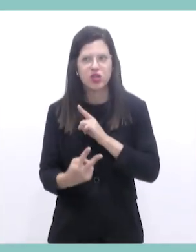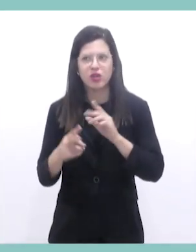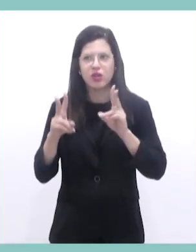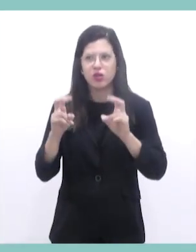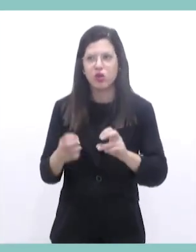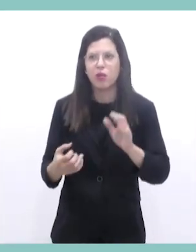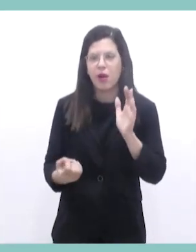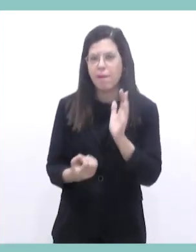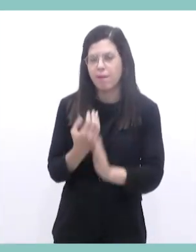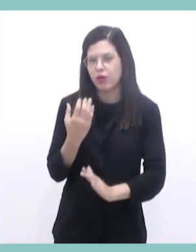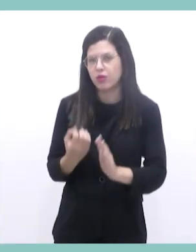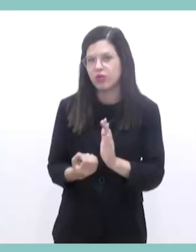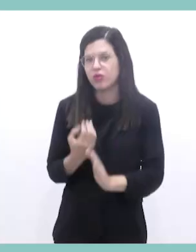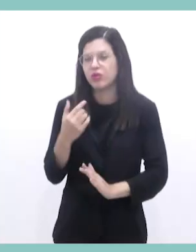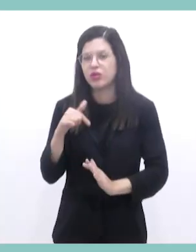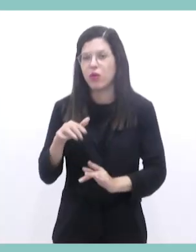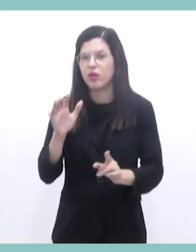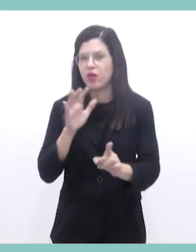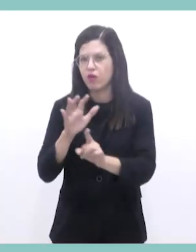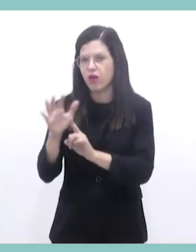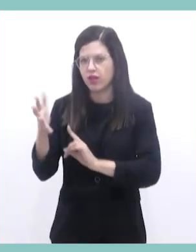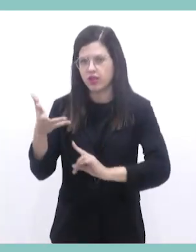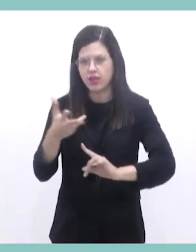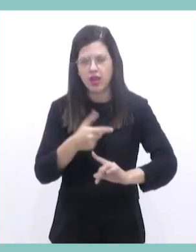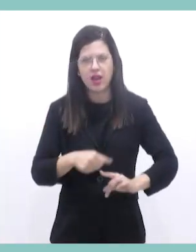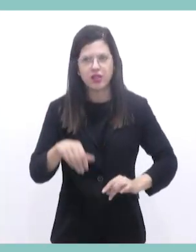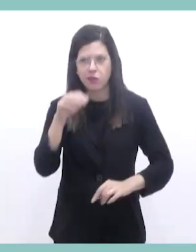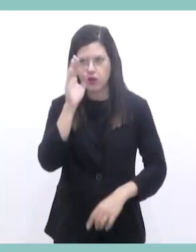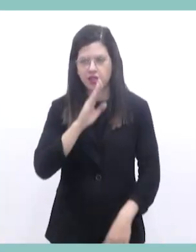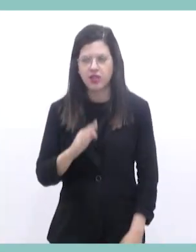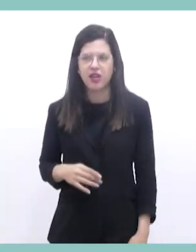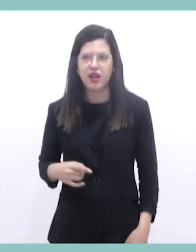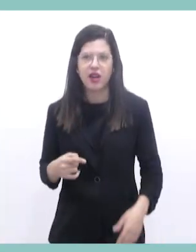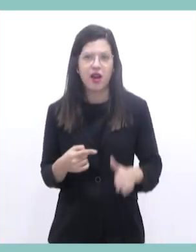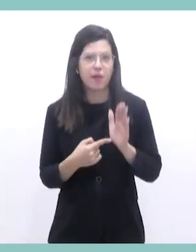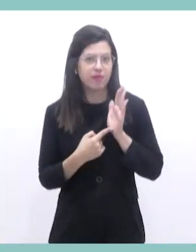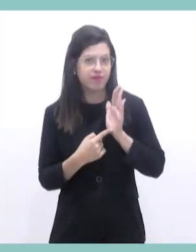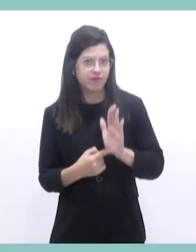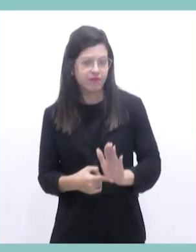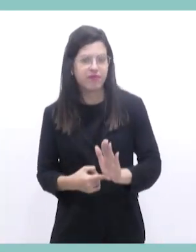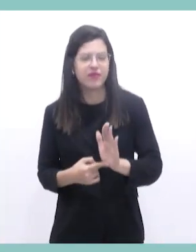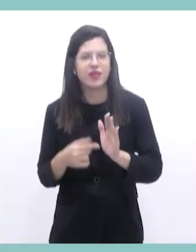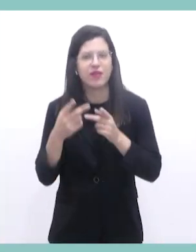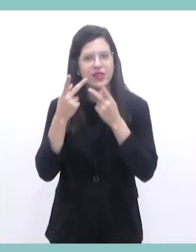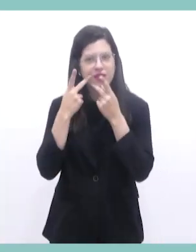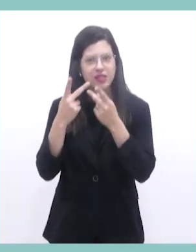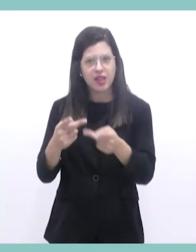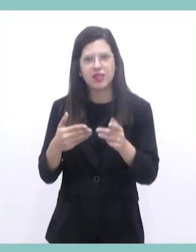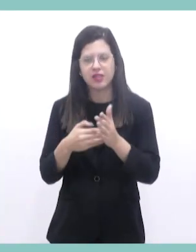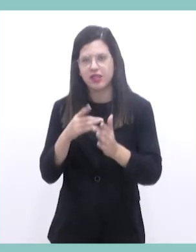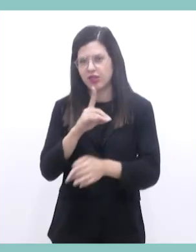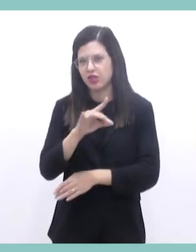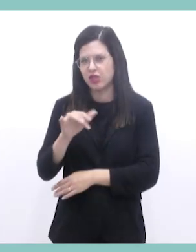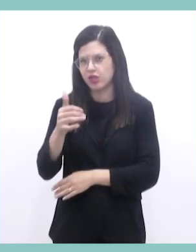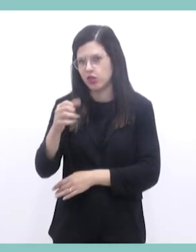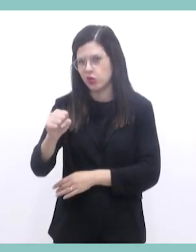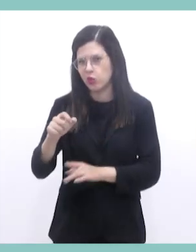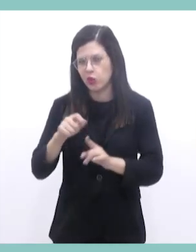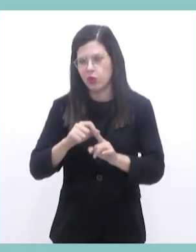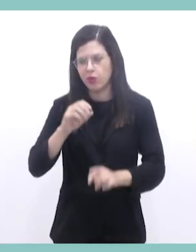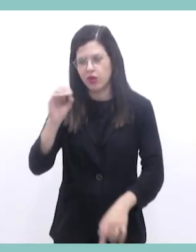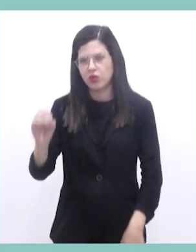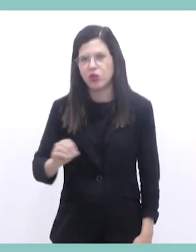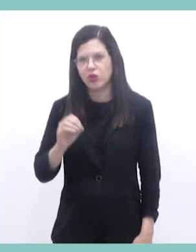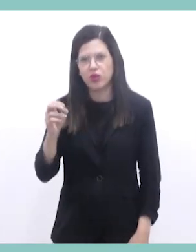de Zaluar e a influência dele na arte brasileira. A mostra fica disponível para visitação até o dia 18 de outubro,